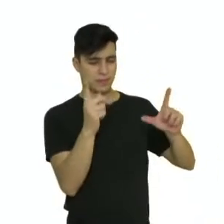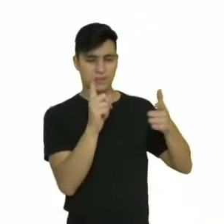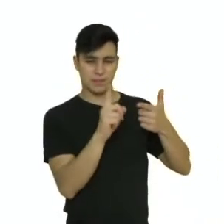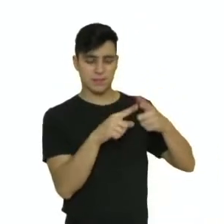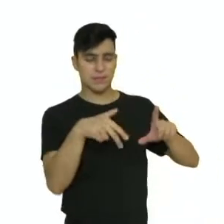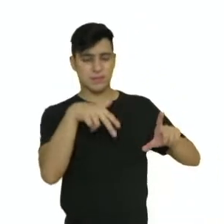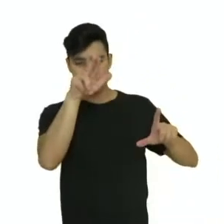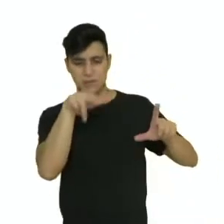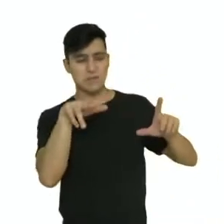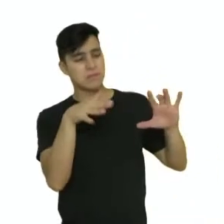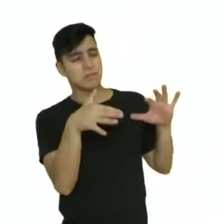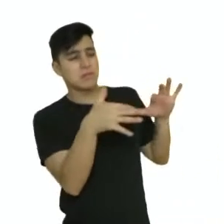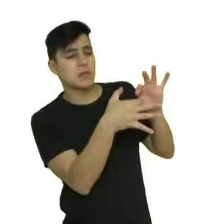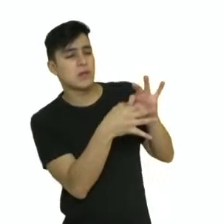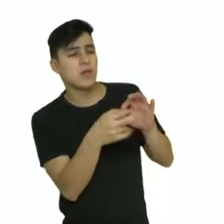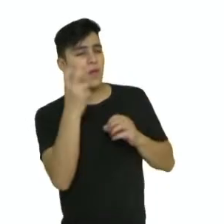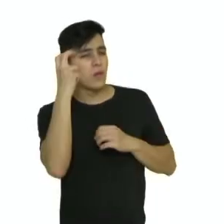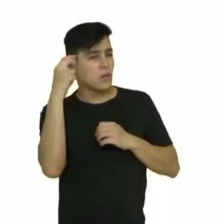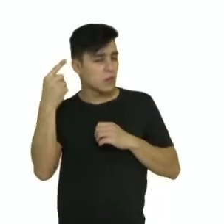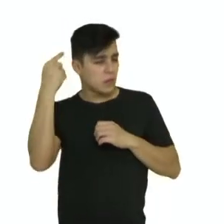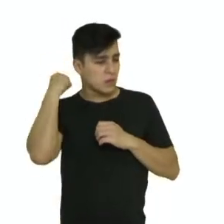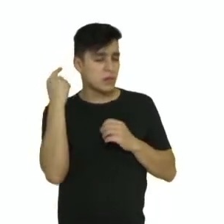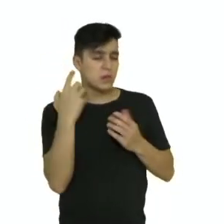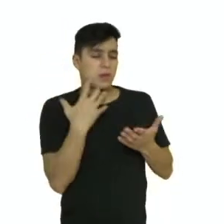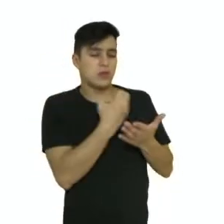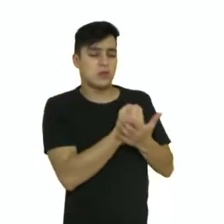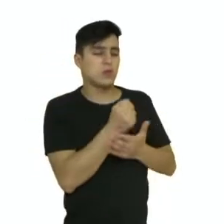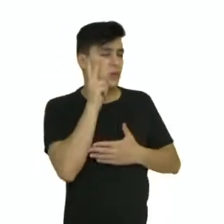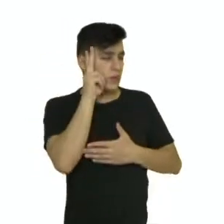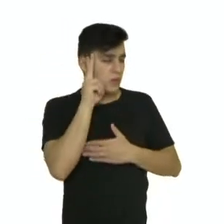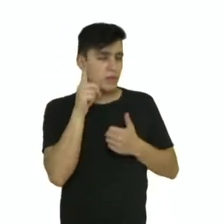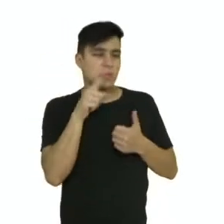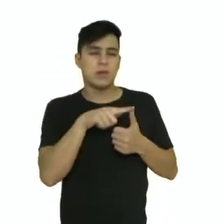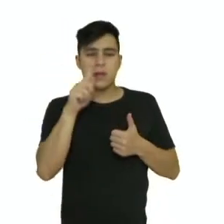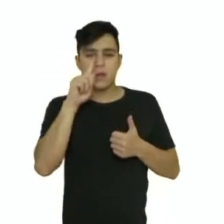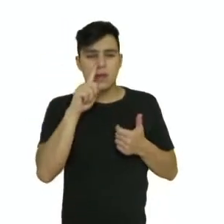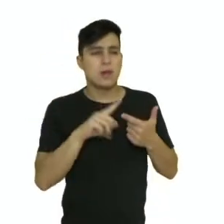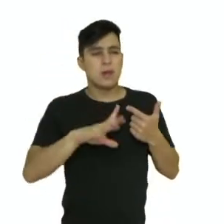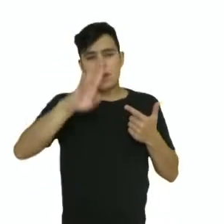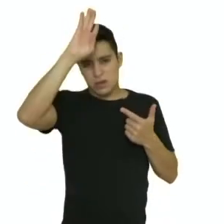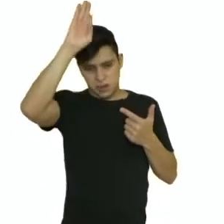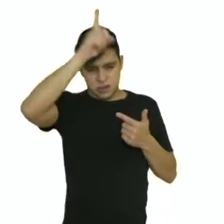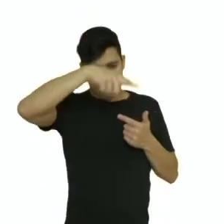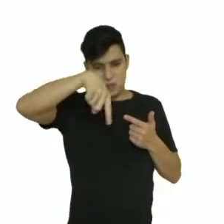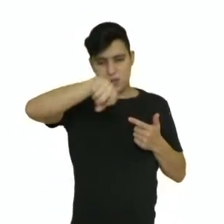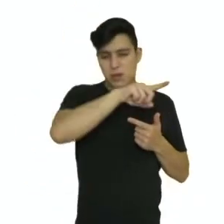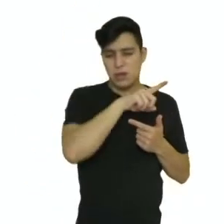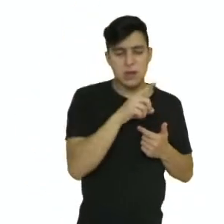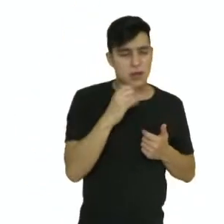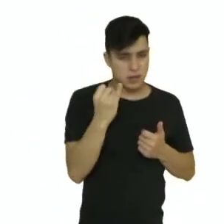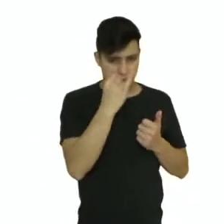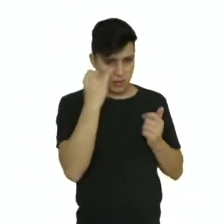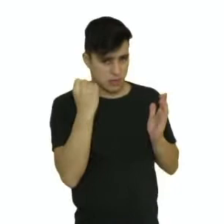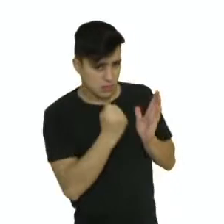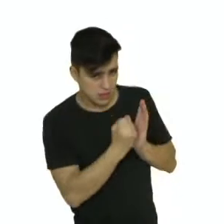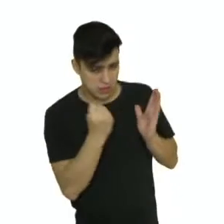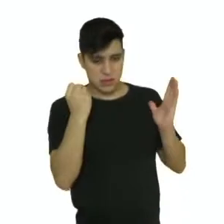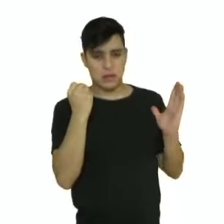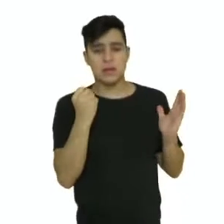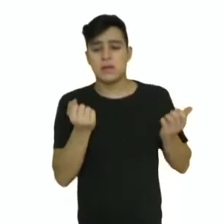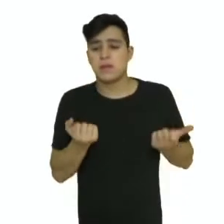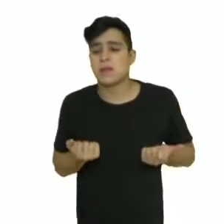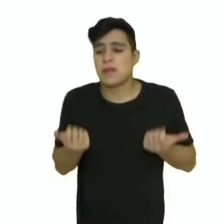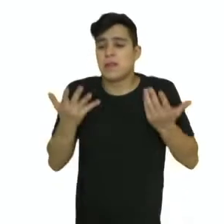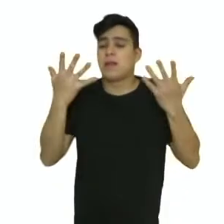culturas antigas e tornaram seu registro de sua história. Os gregos e romanos foram um grande destaque nesse período, pois trouxeram para o mundo a estética,